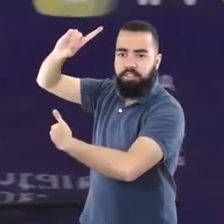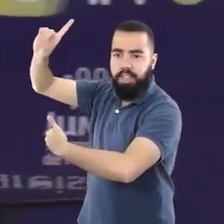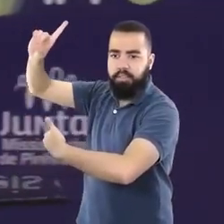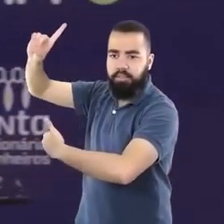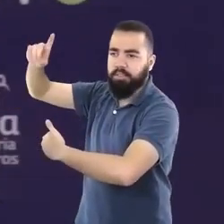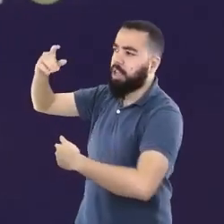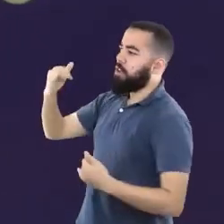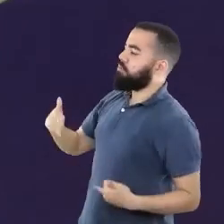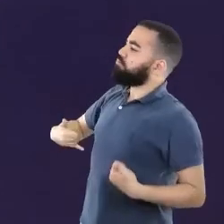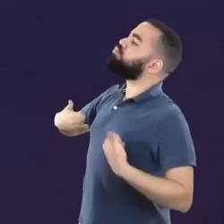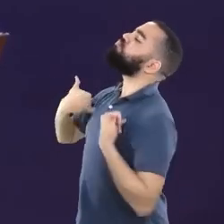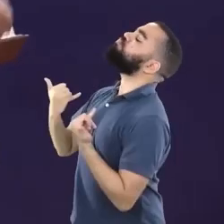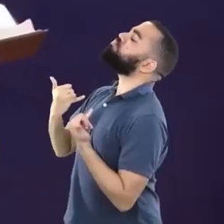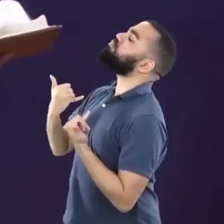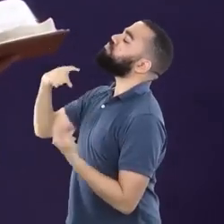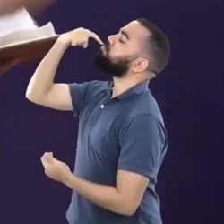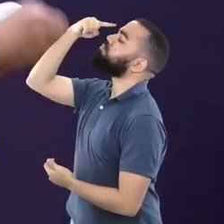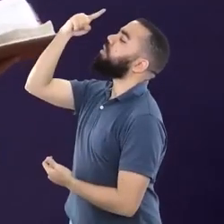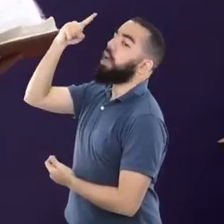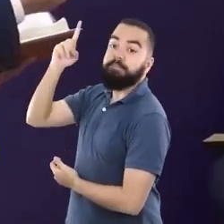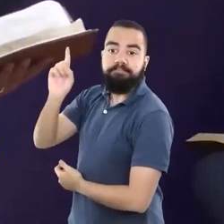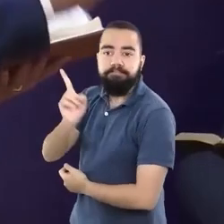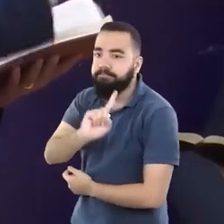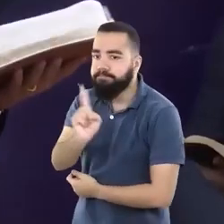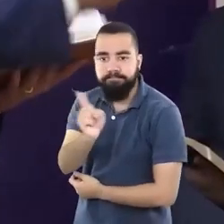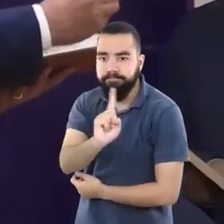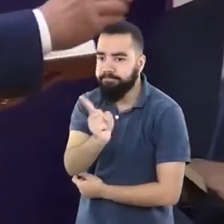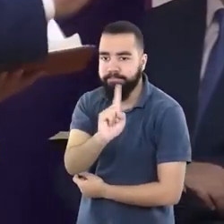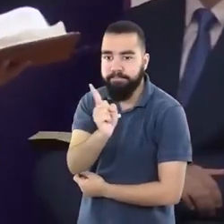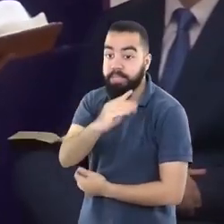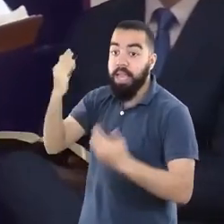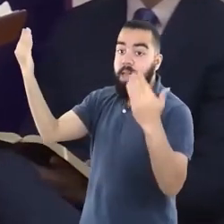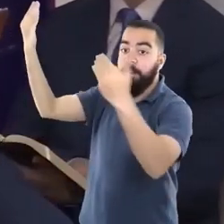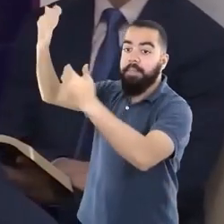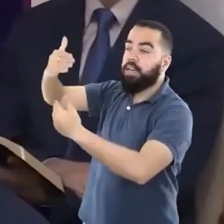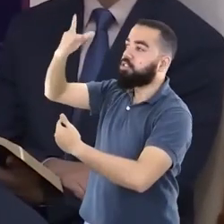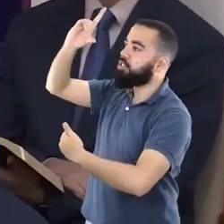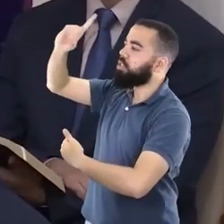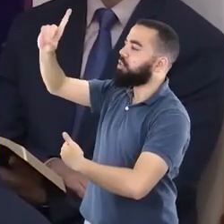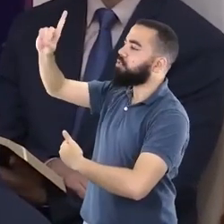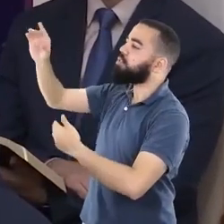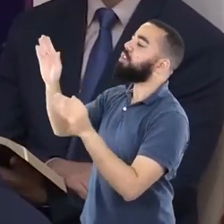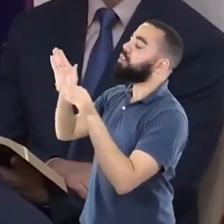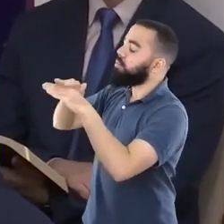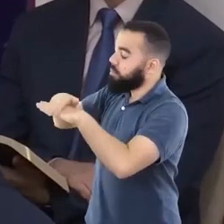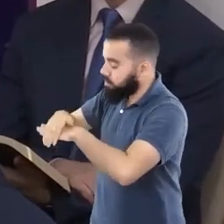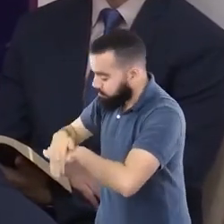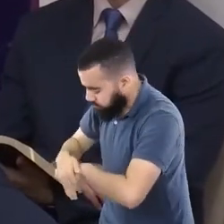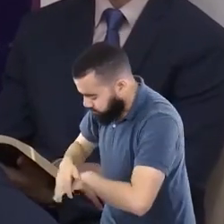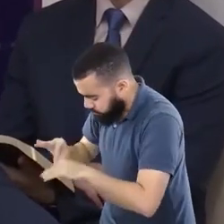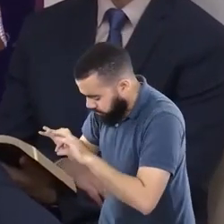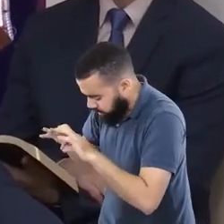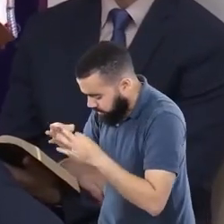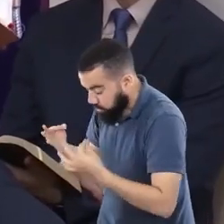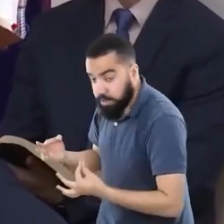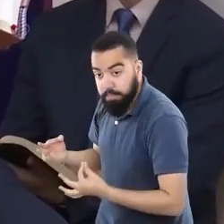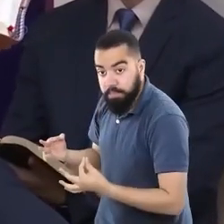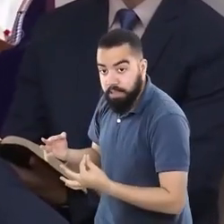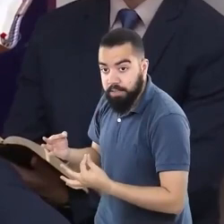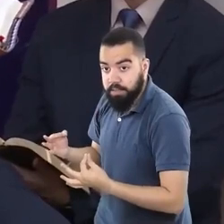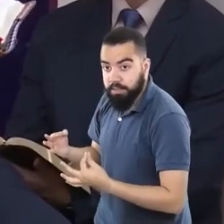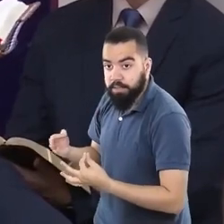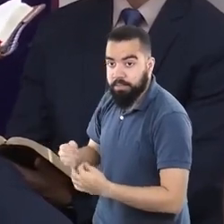ser limitado e profundamente limitado diante da majestade e da grandeza de Deus. Mas Jó descobriu